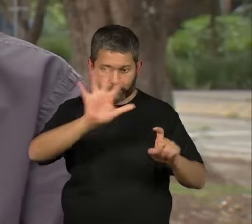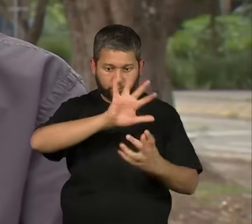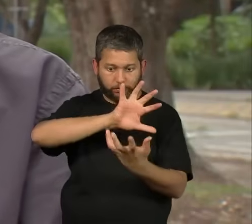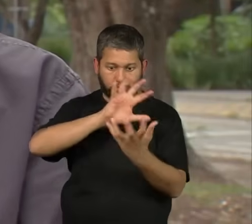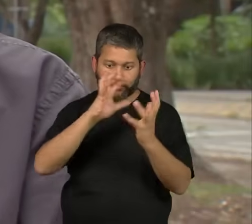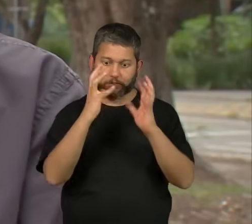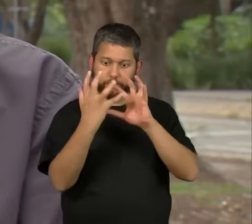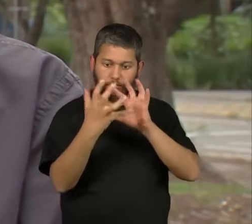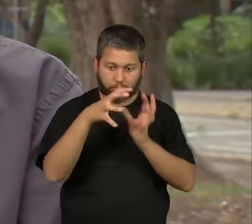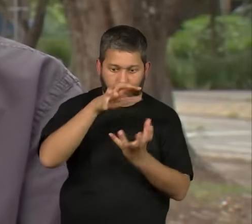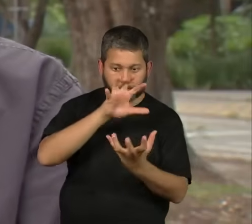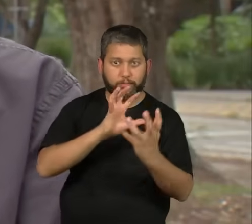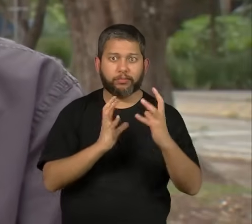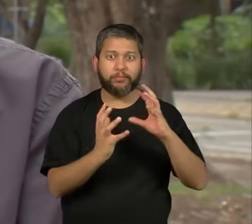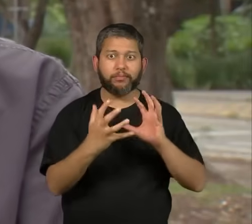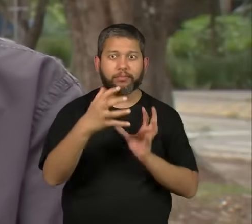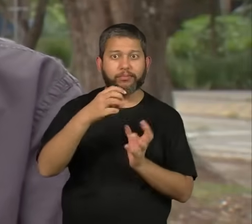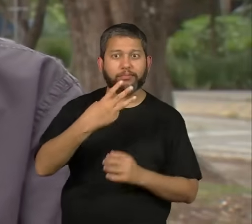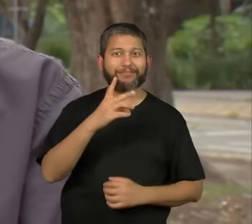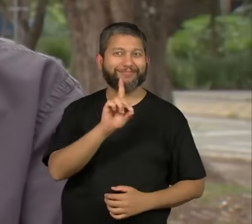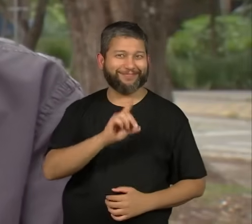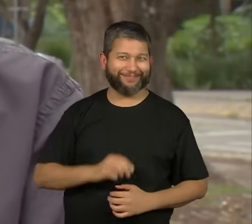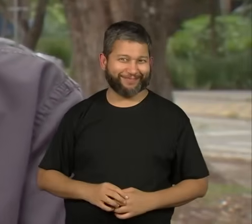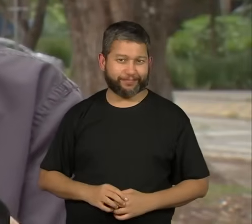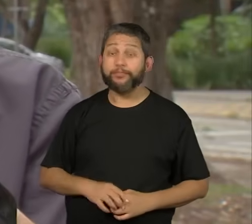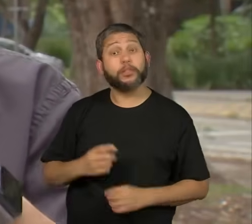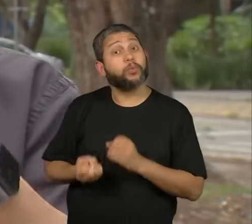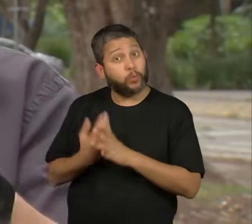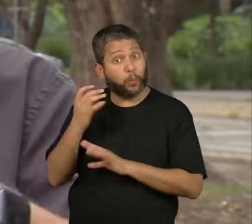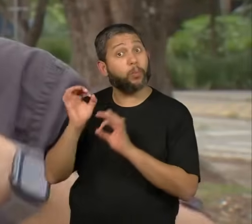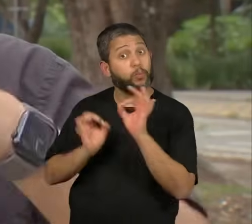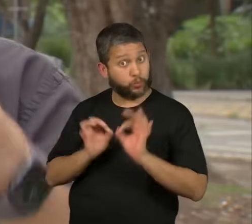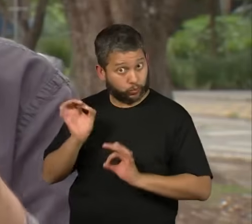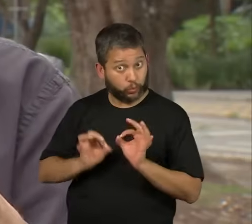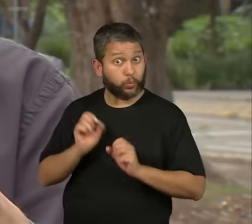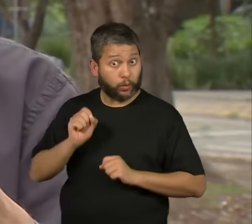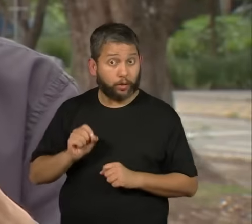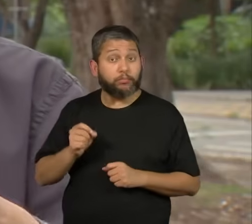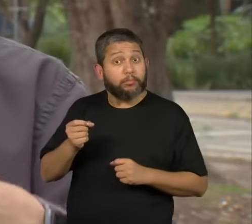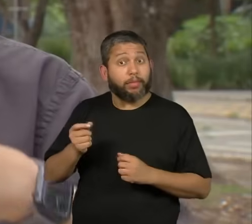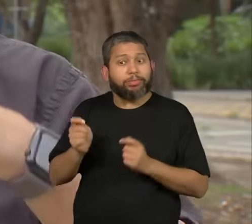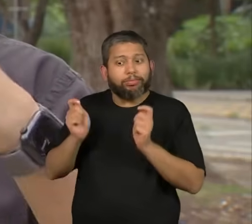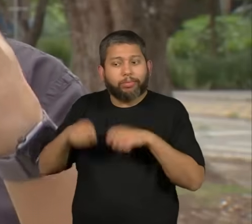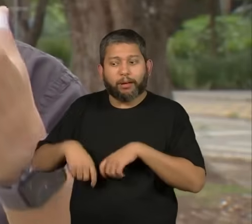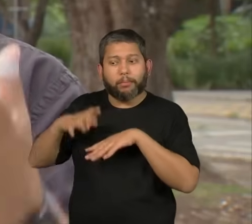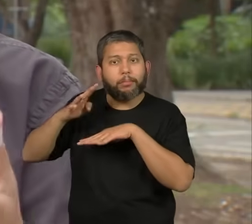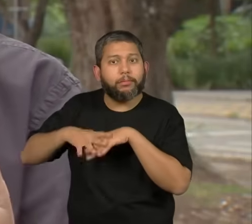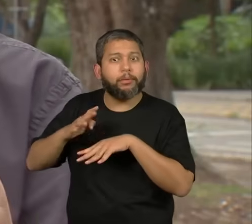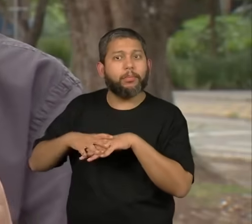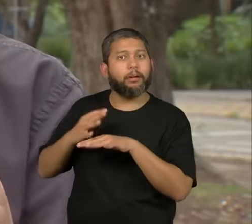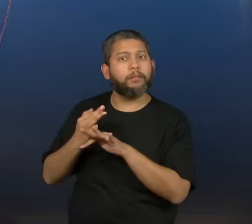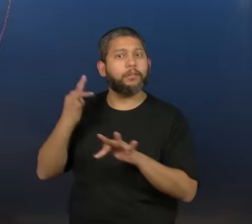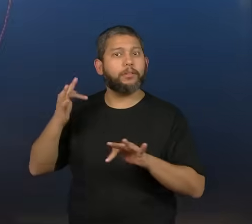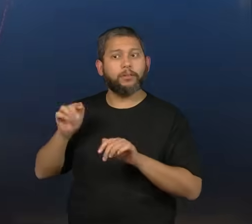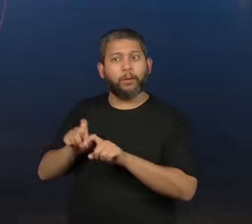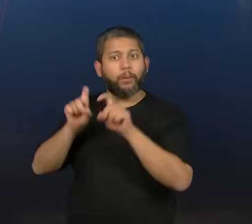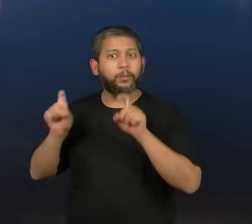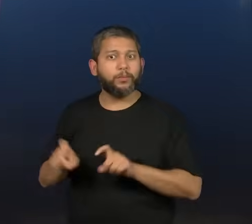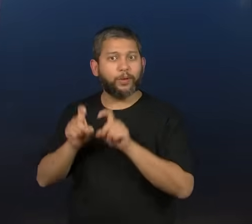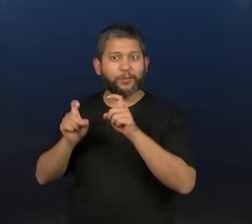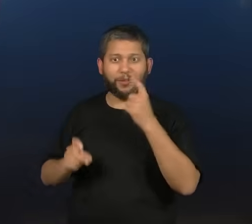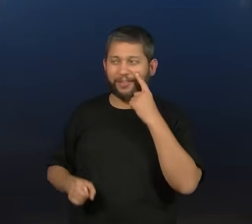fizemos nesse projeto foi justamente usar matemática, usar aplicação computacional. A